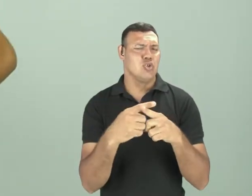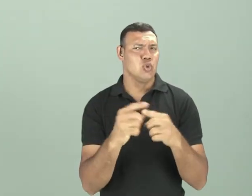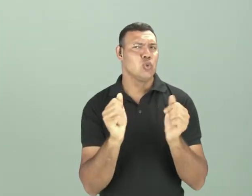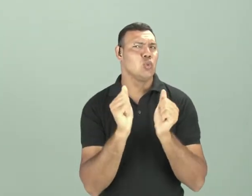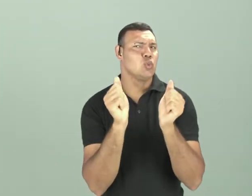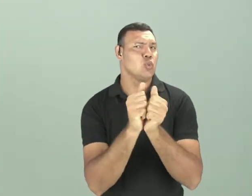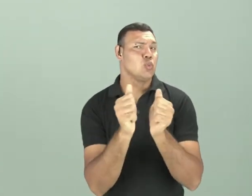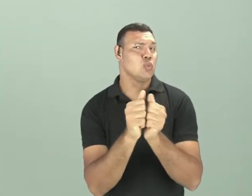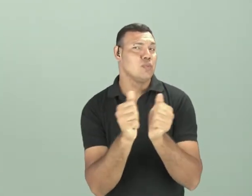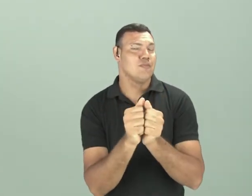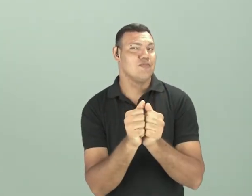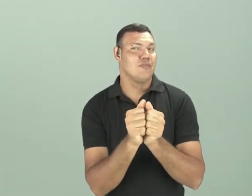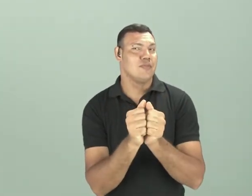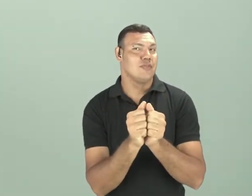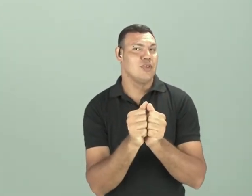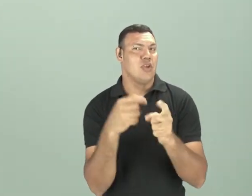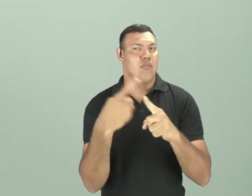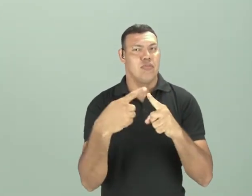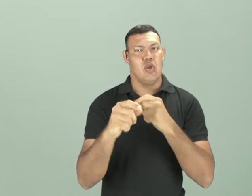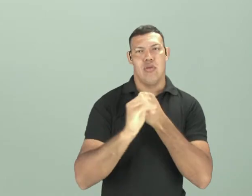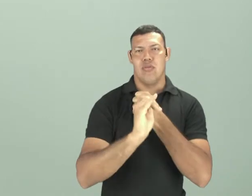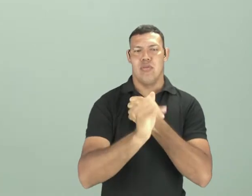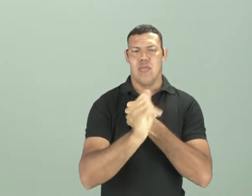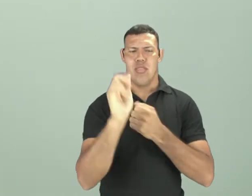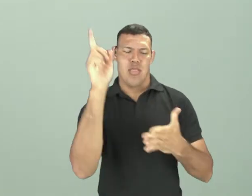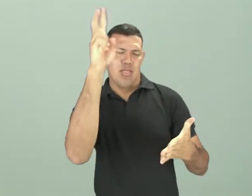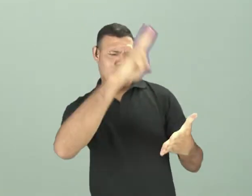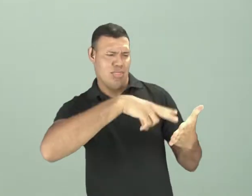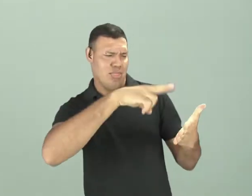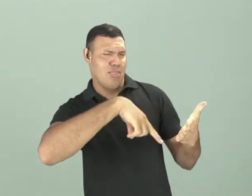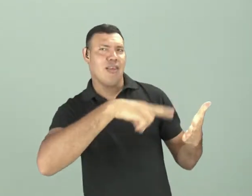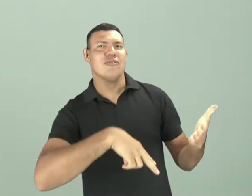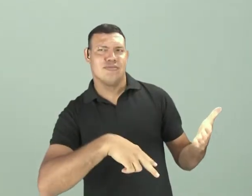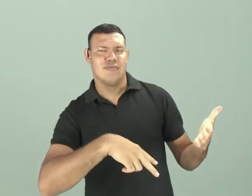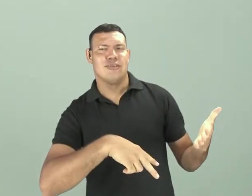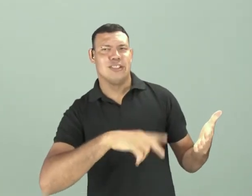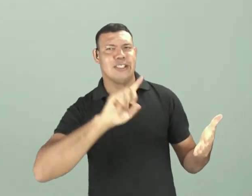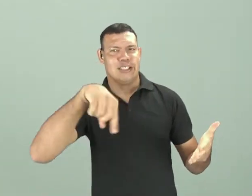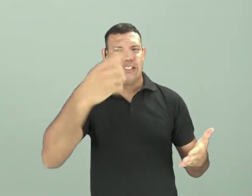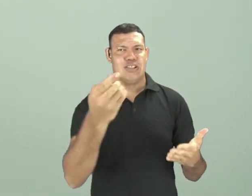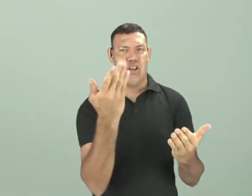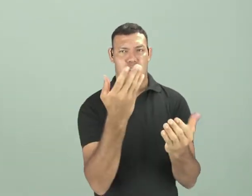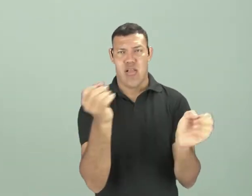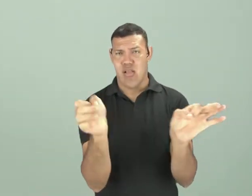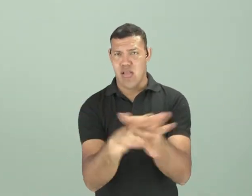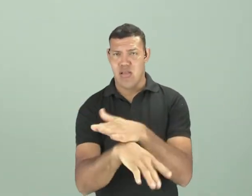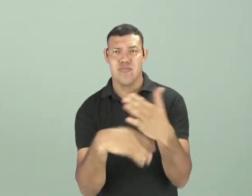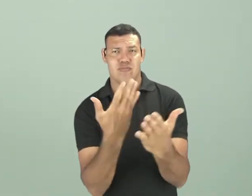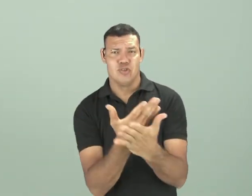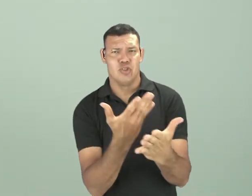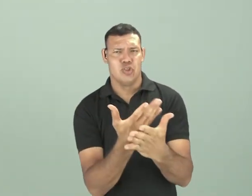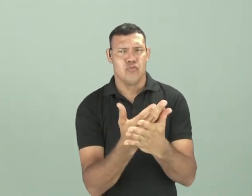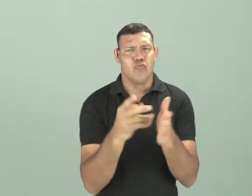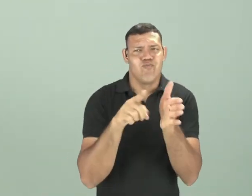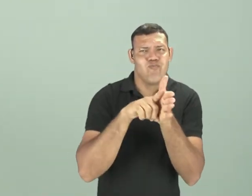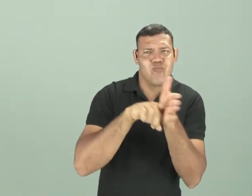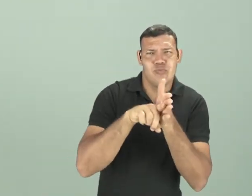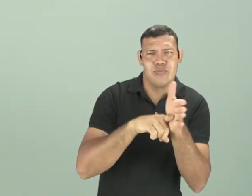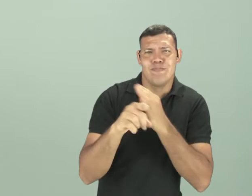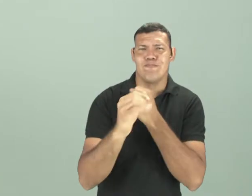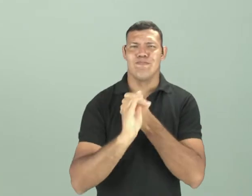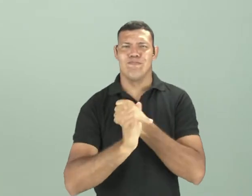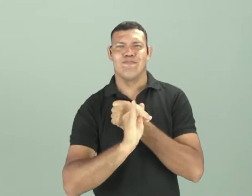autor? Que quando você lê uma crônica, você vai lá, depois de terminar a minha aula, procura ler uma crônica. Uma crônica para